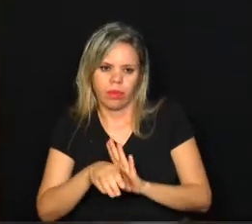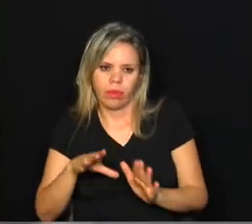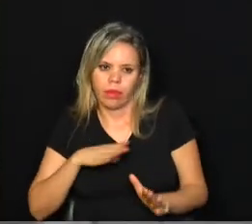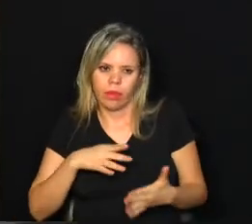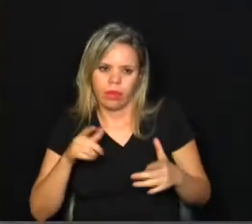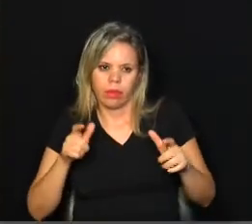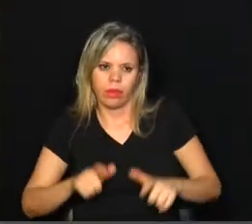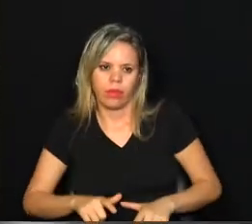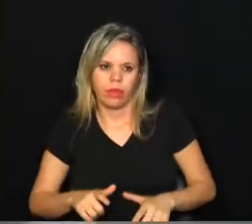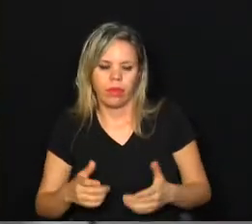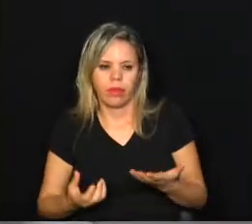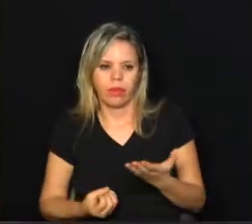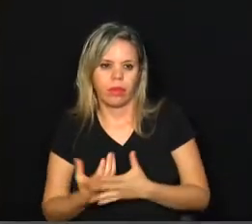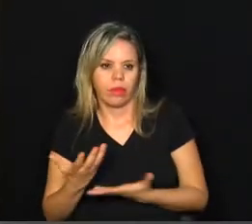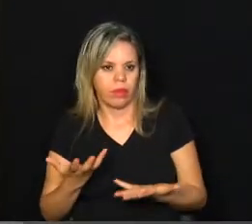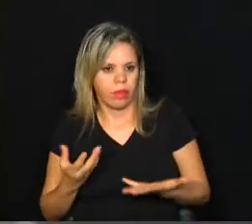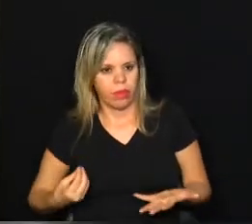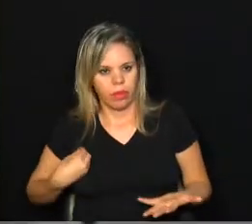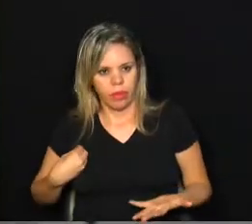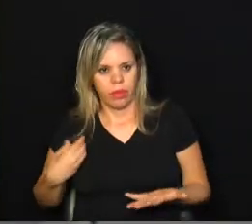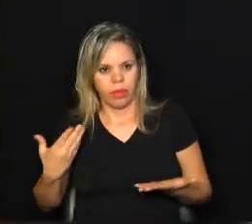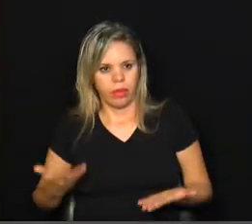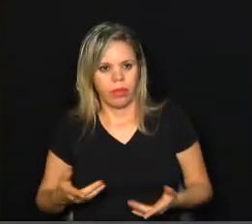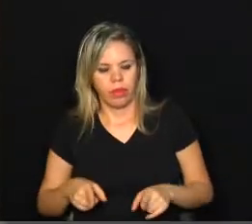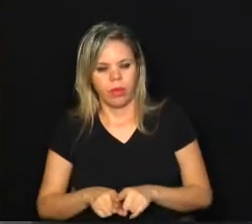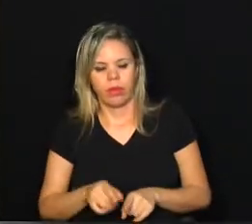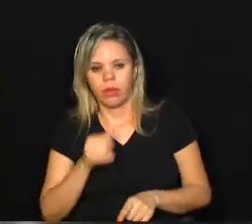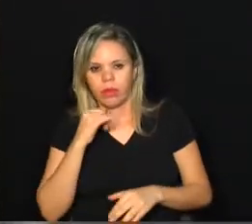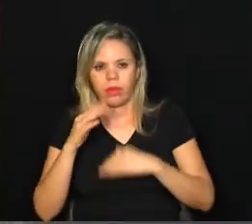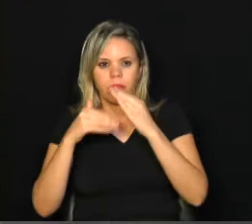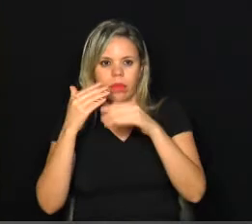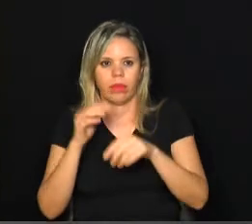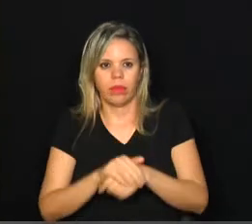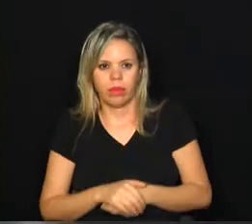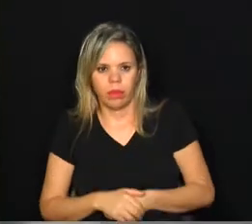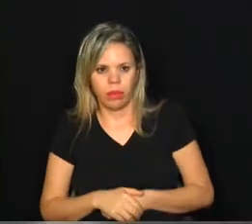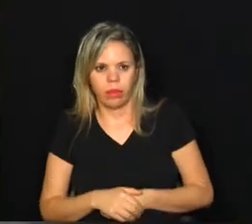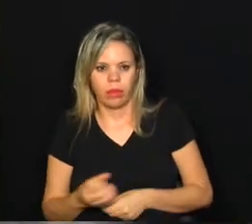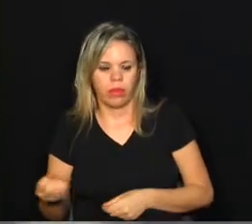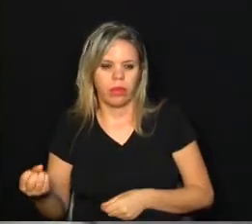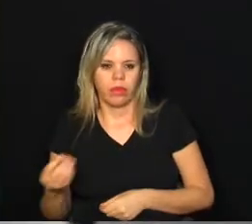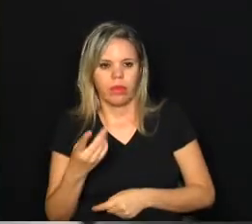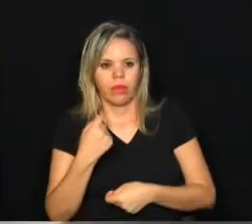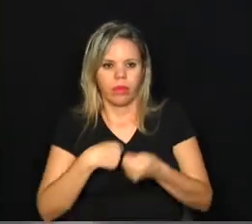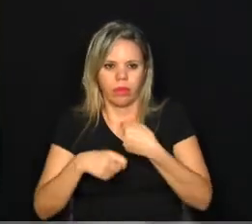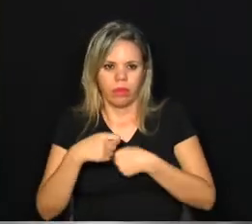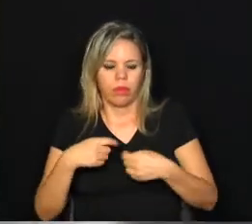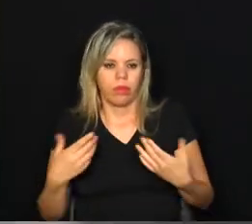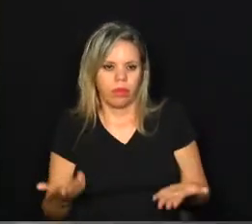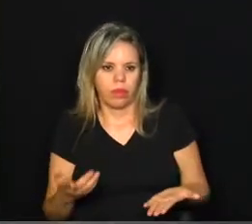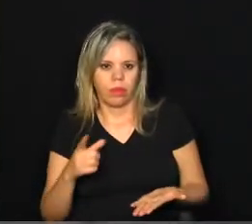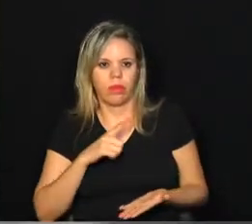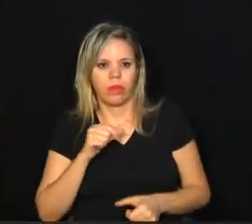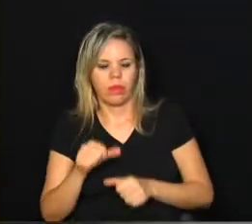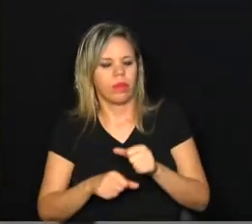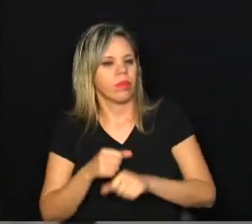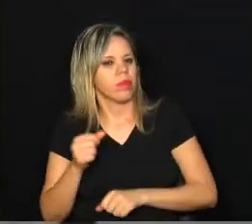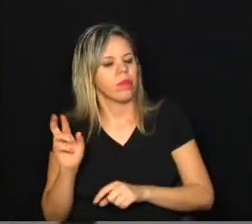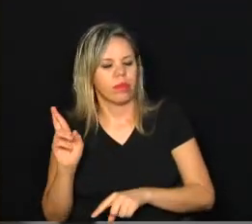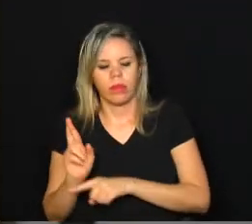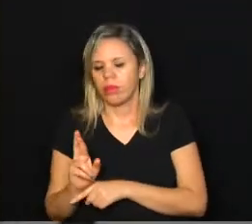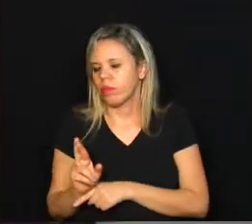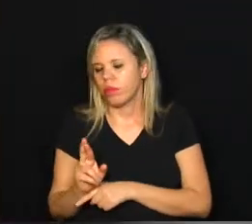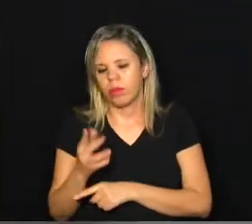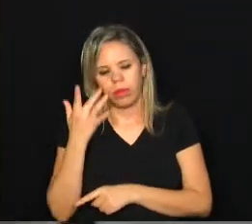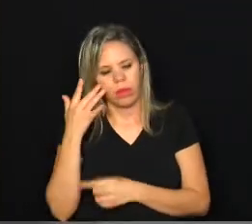um local onde se quer estar para desenvolver novos negócios. Então, você virar essa referência no Brasil, eu